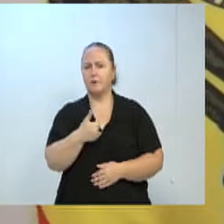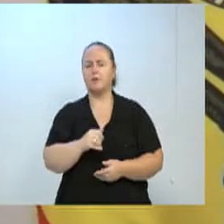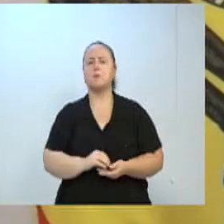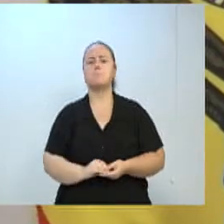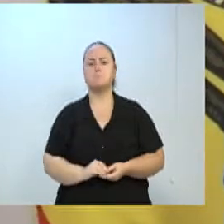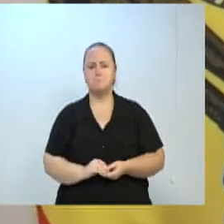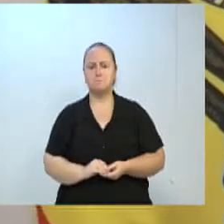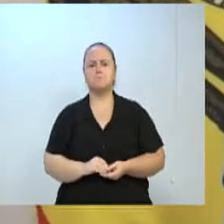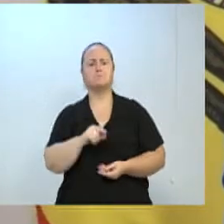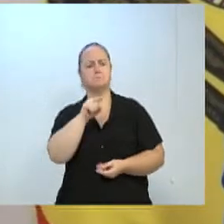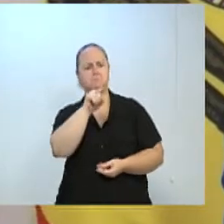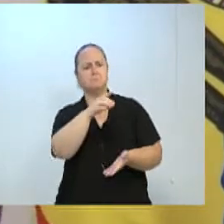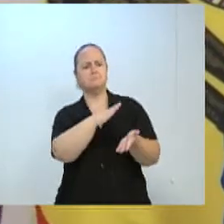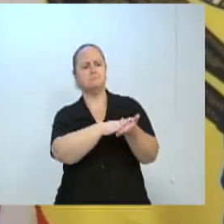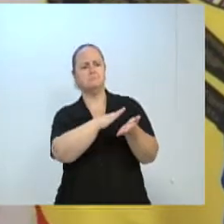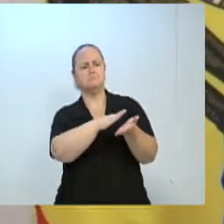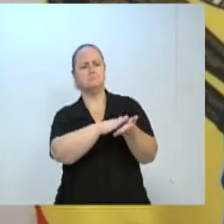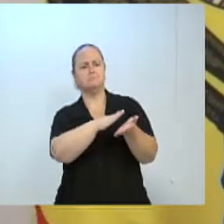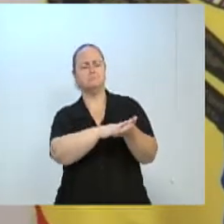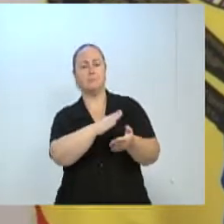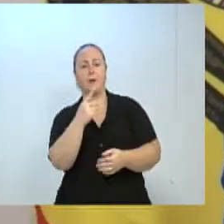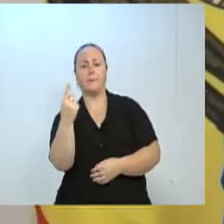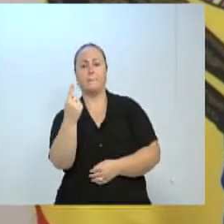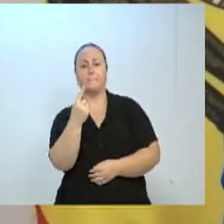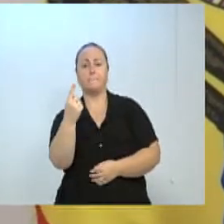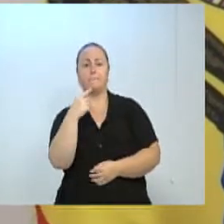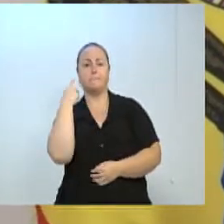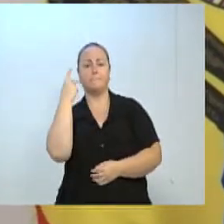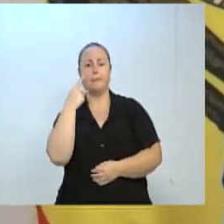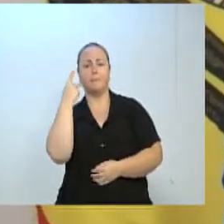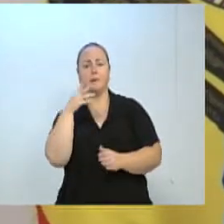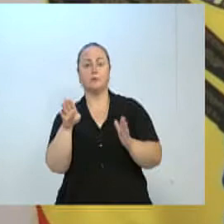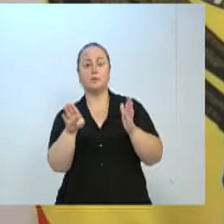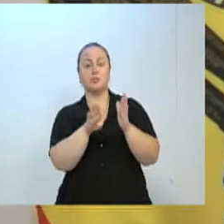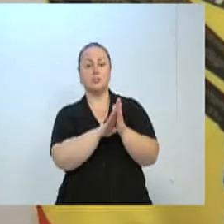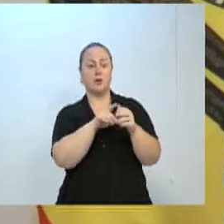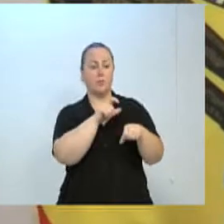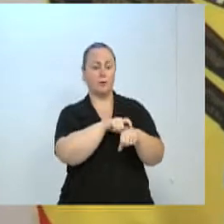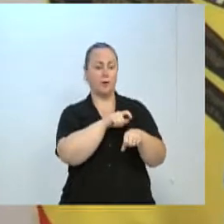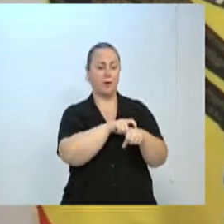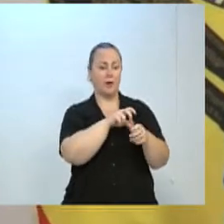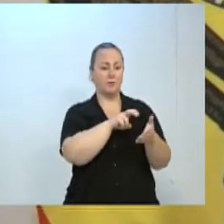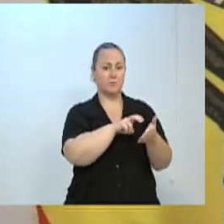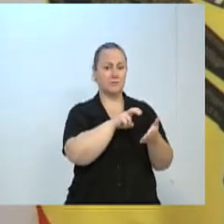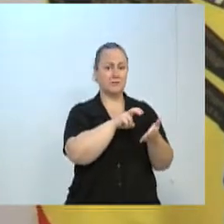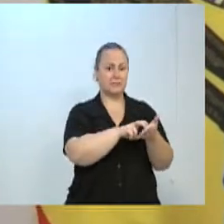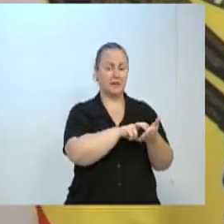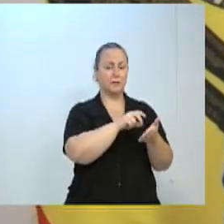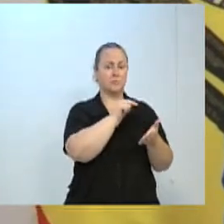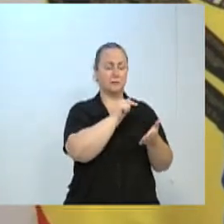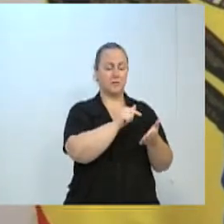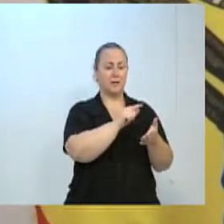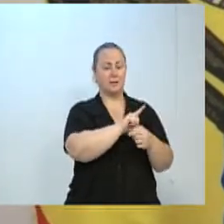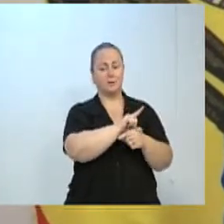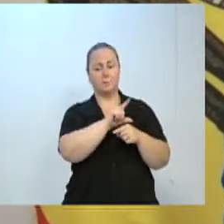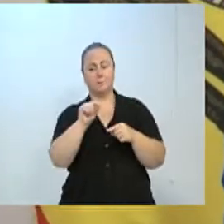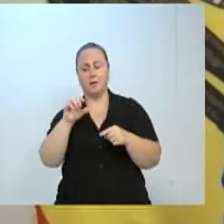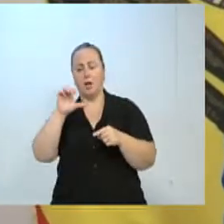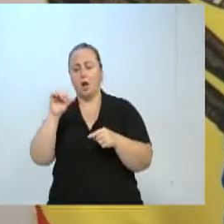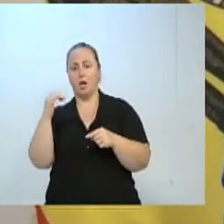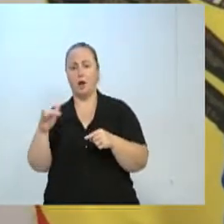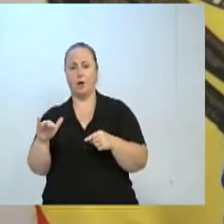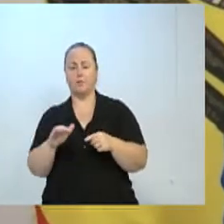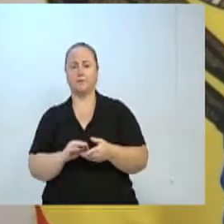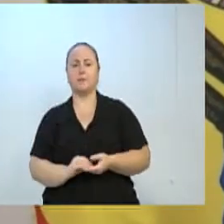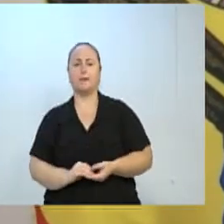parabéns, o senhor é o primeiro vereador que vem, que chegou aqui às 7 horas e saiu às 9h30. Porque quando aparece alguém, tem